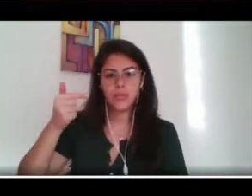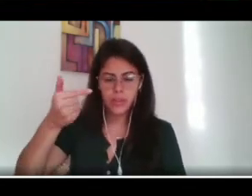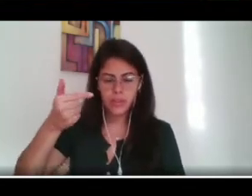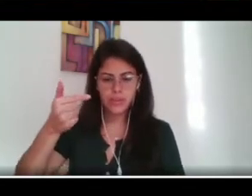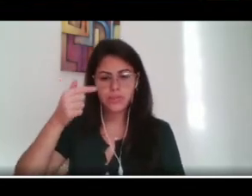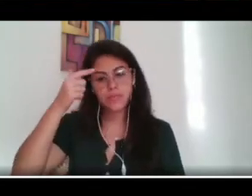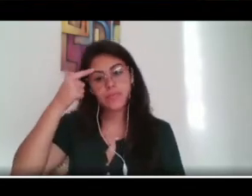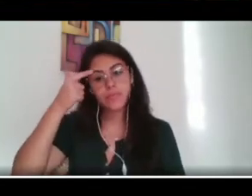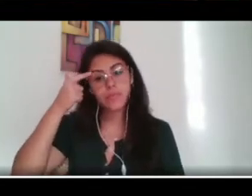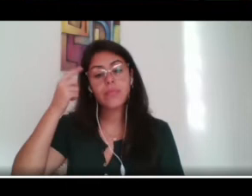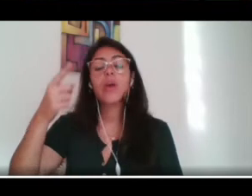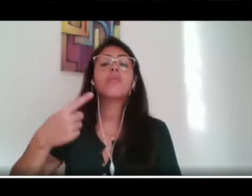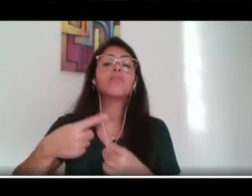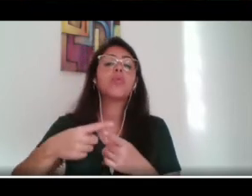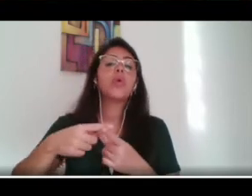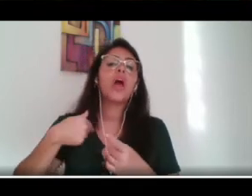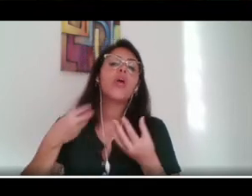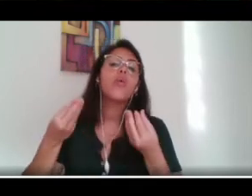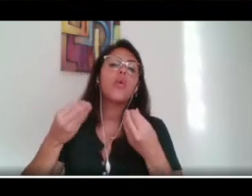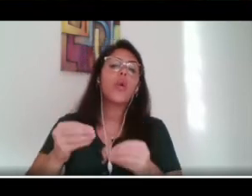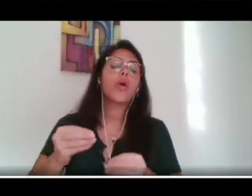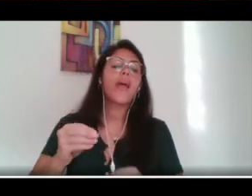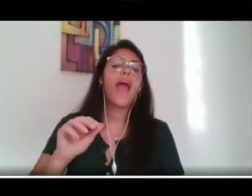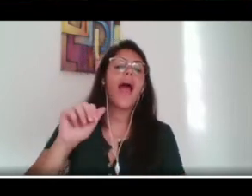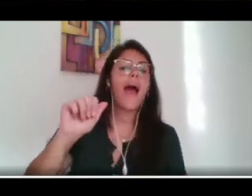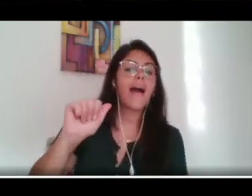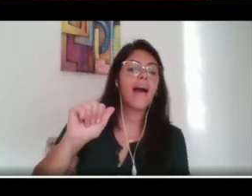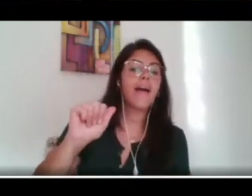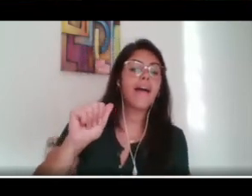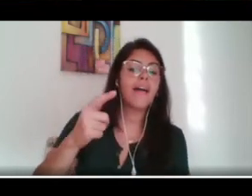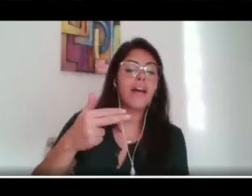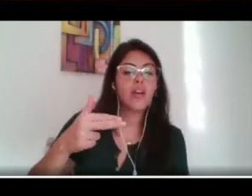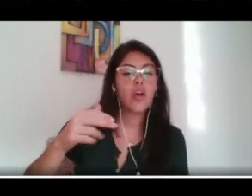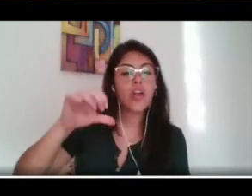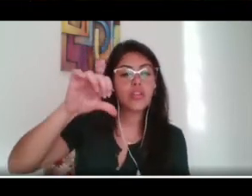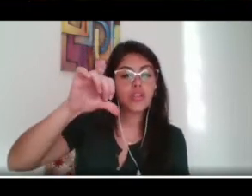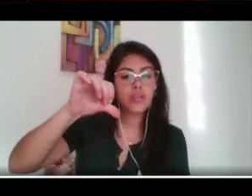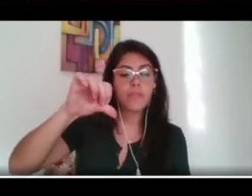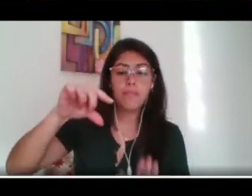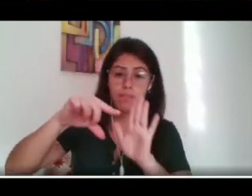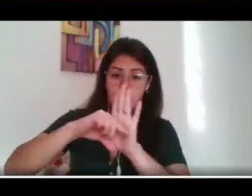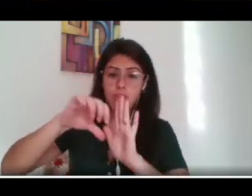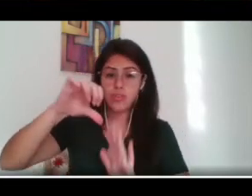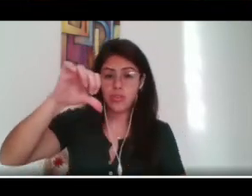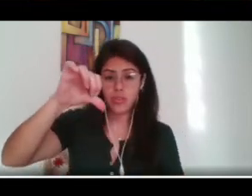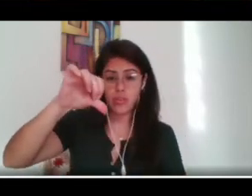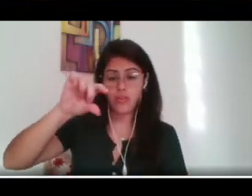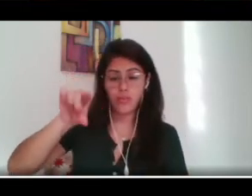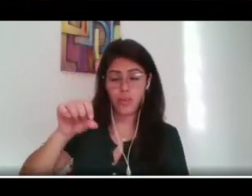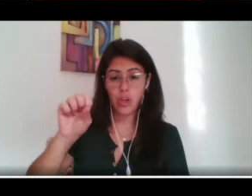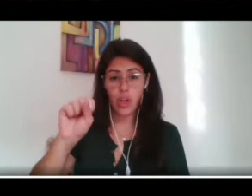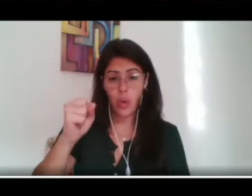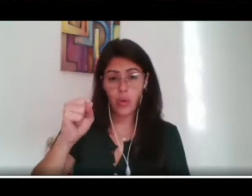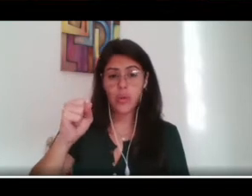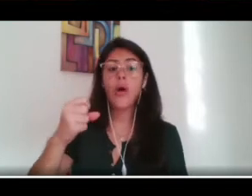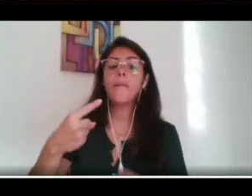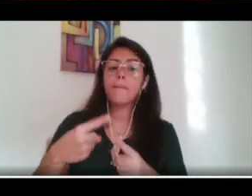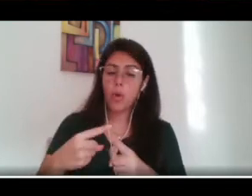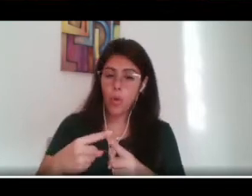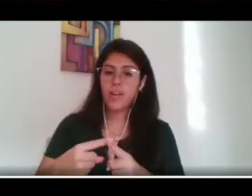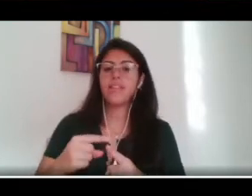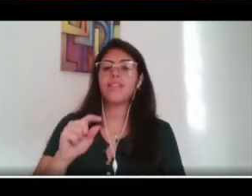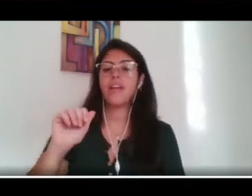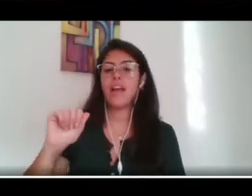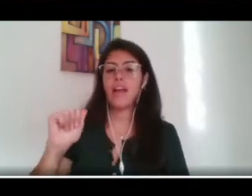9,8 metros por segundo ao quadrado? Porque a aceleração é para baixo e no meu sistema de coordenadas eu estou fazendo tudo com y positivo para